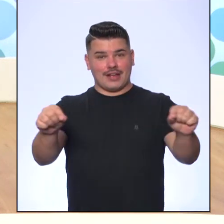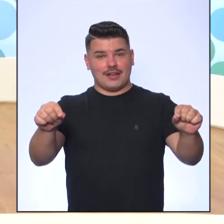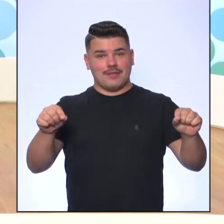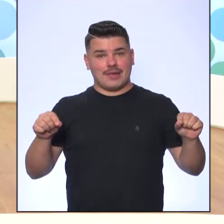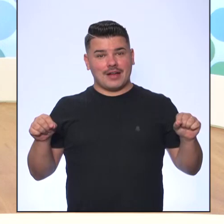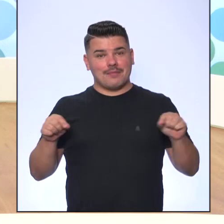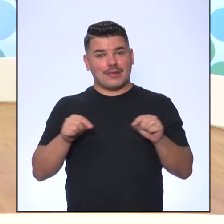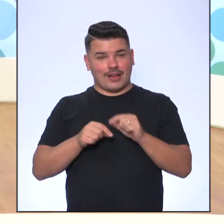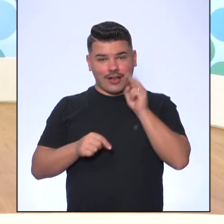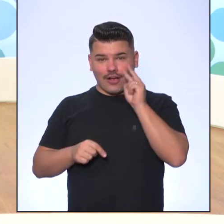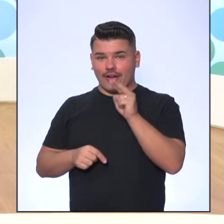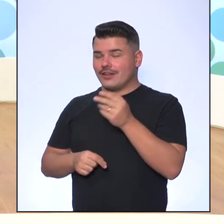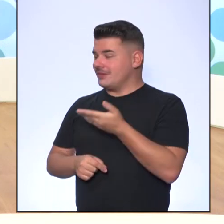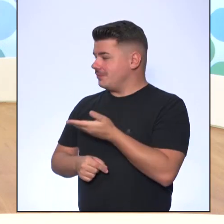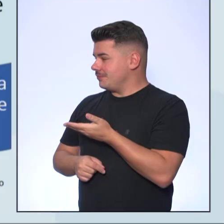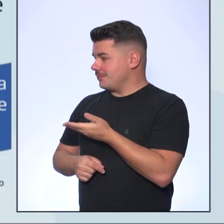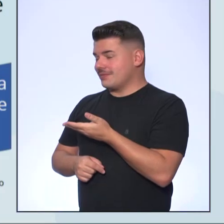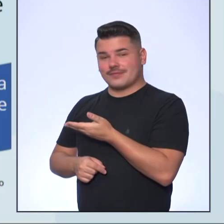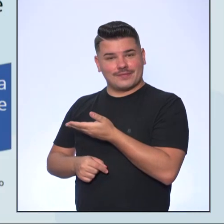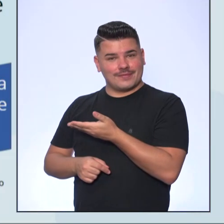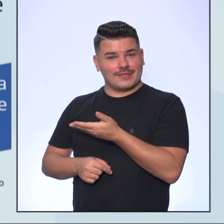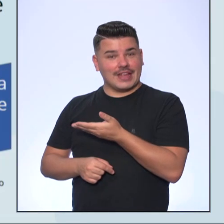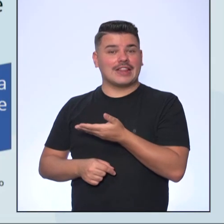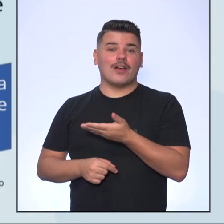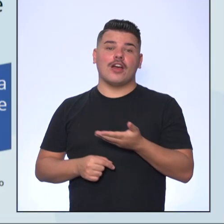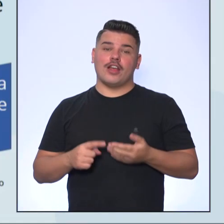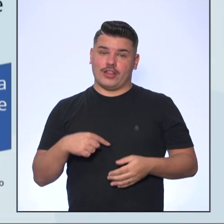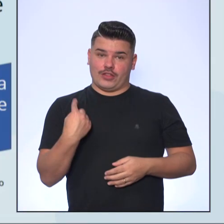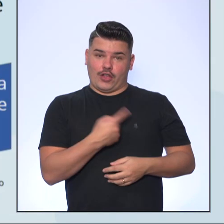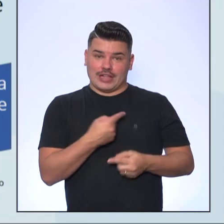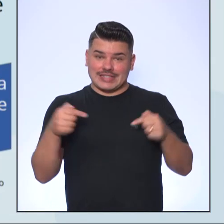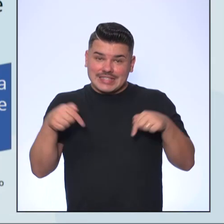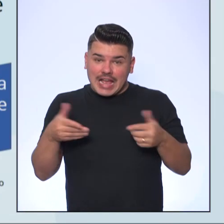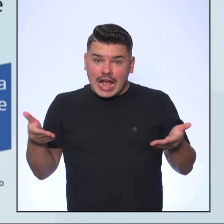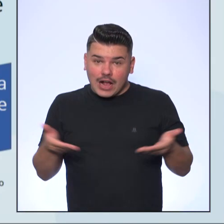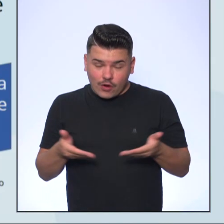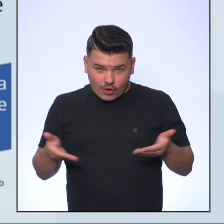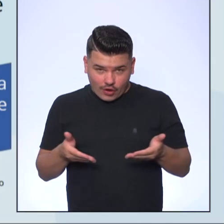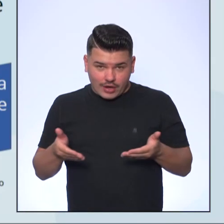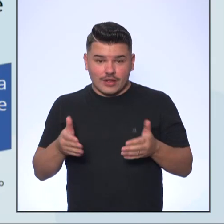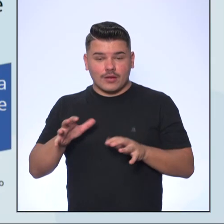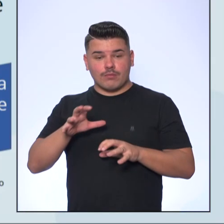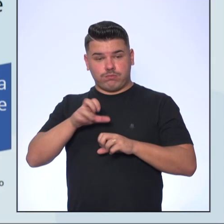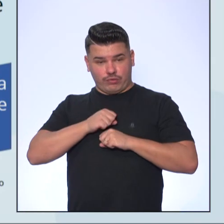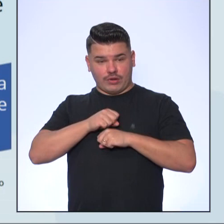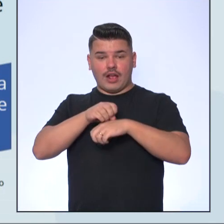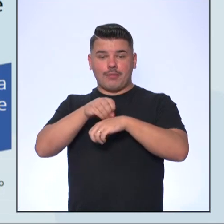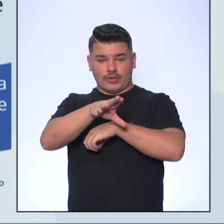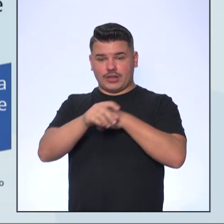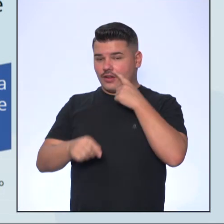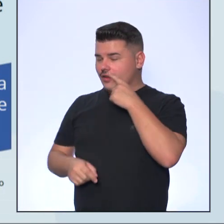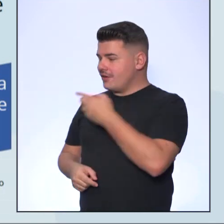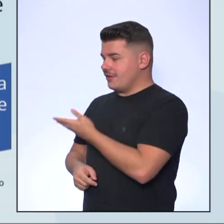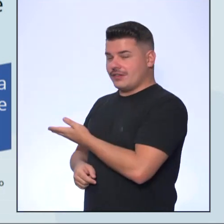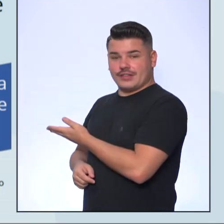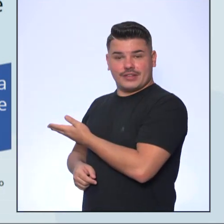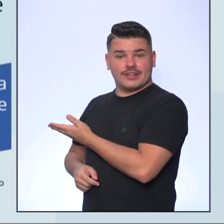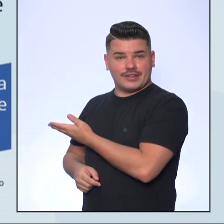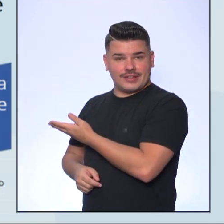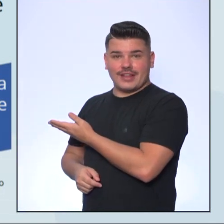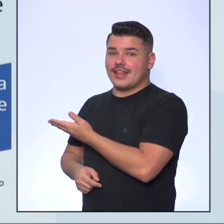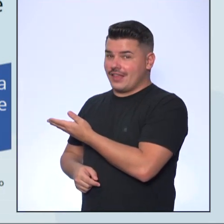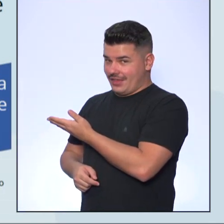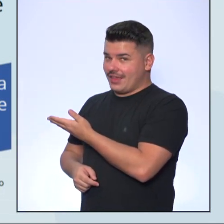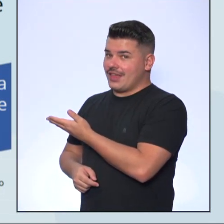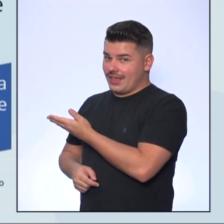Então tá assim, ó, por estarmos na quarentena, essa atividade não é recomendada para ser realizada na